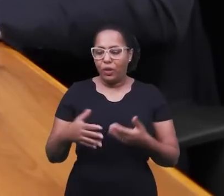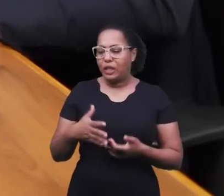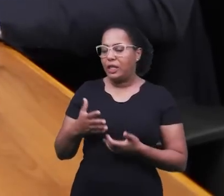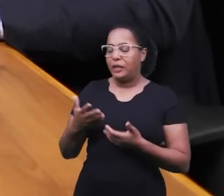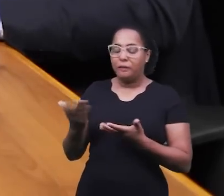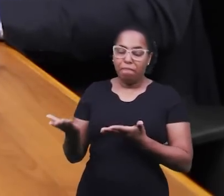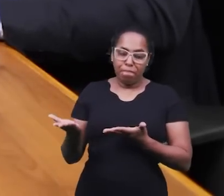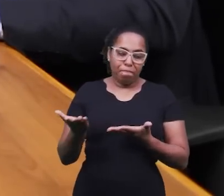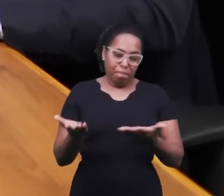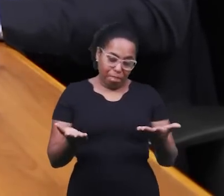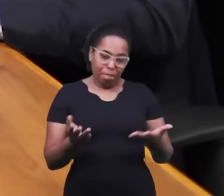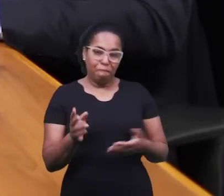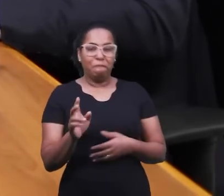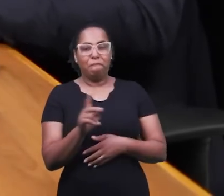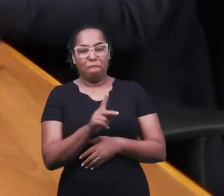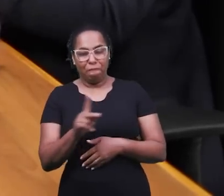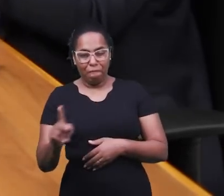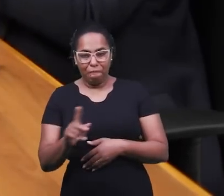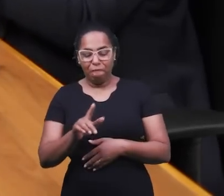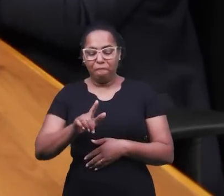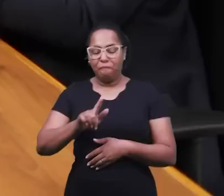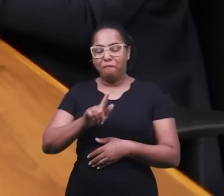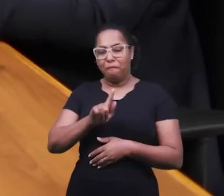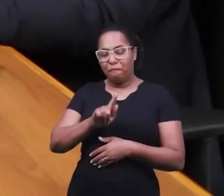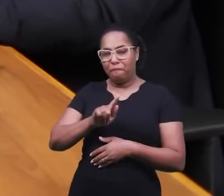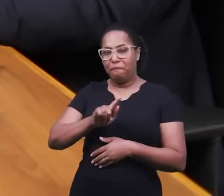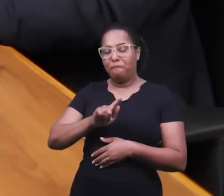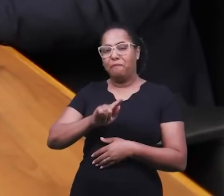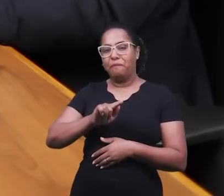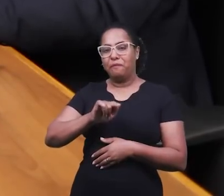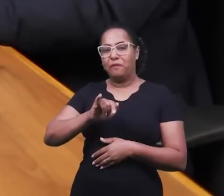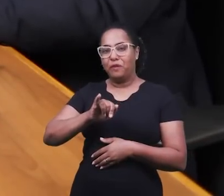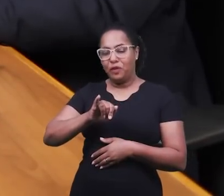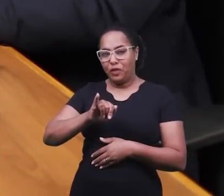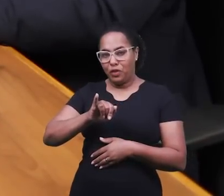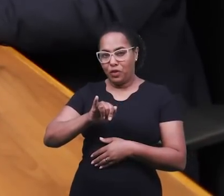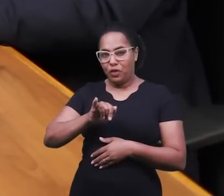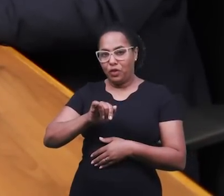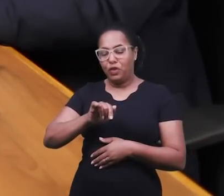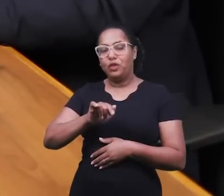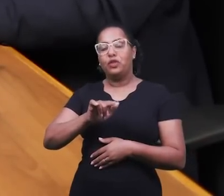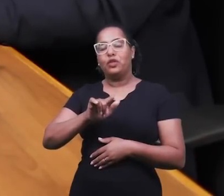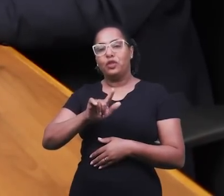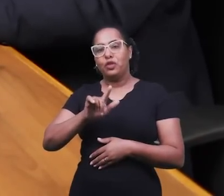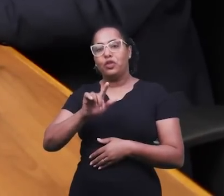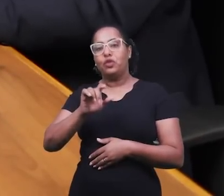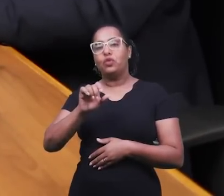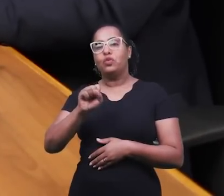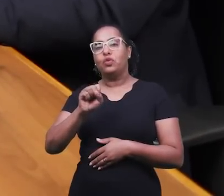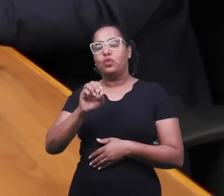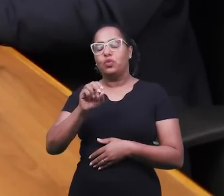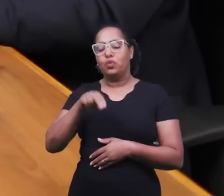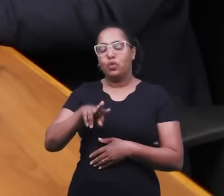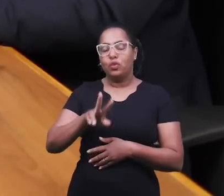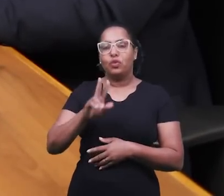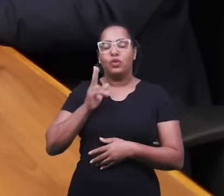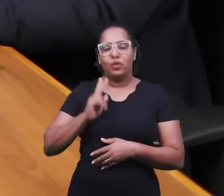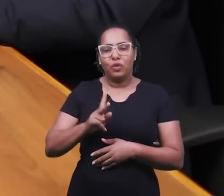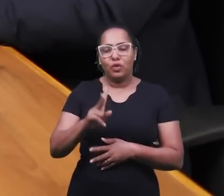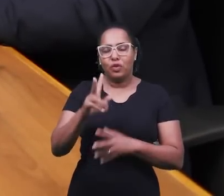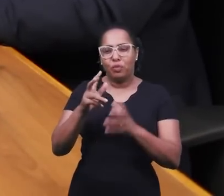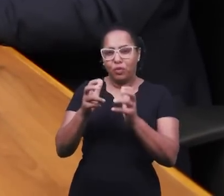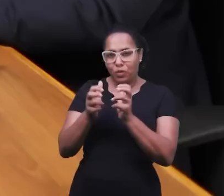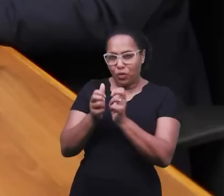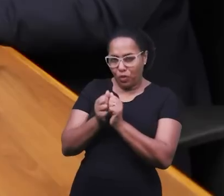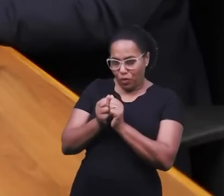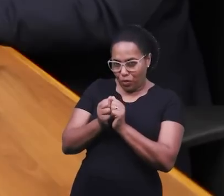o professor Gilson, nosso companheiro pastor Gilson, que está sempre conosco e que veio abordar esse tema. Pastor